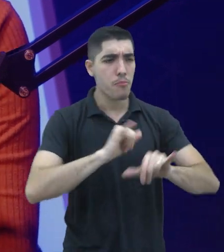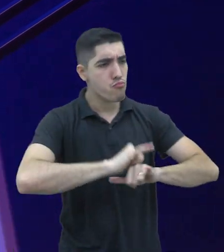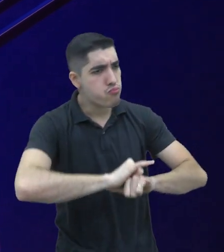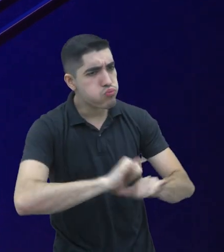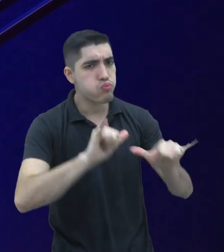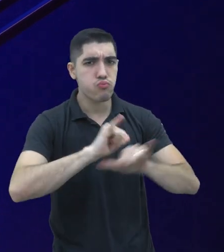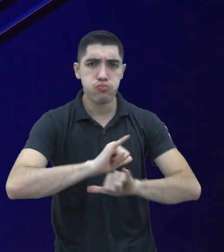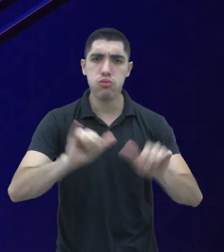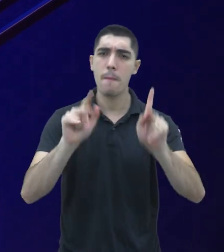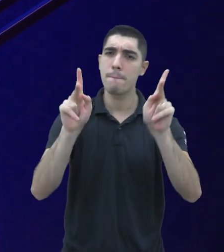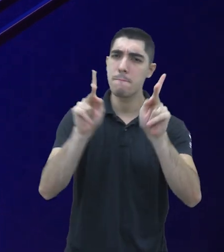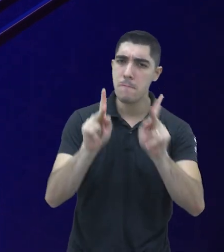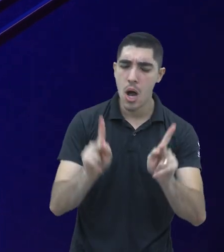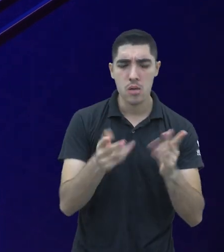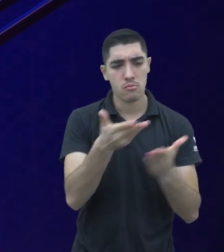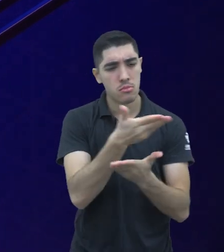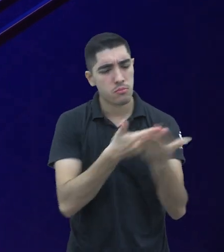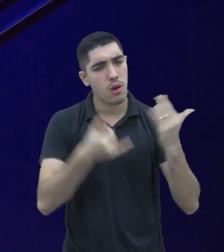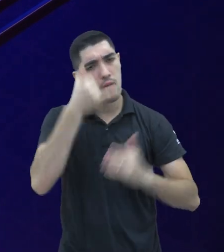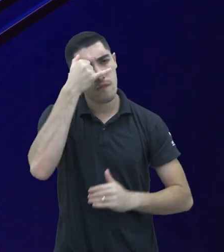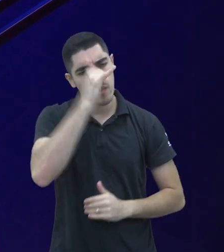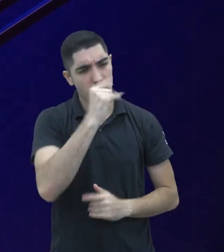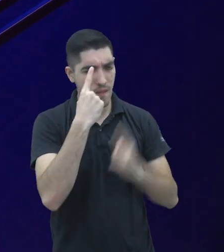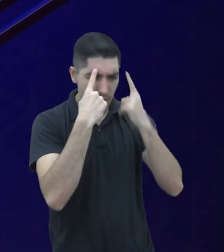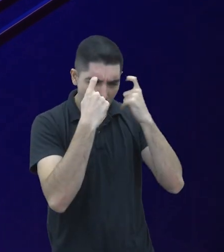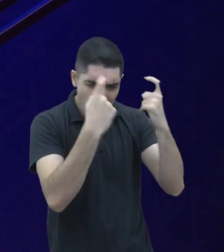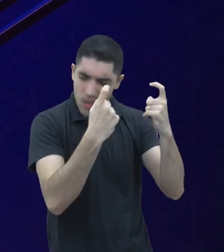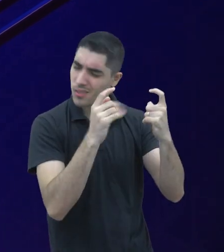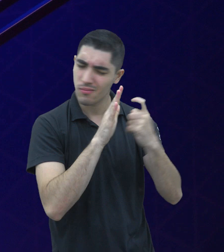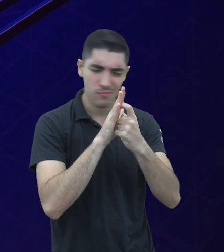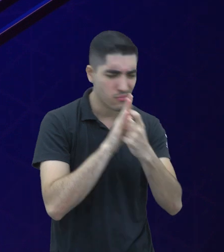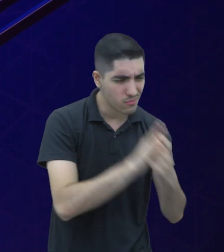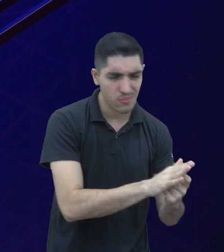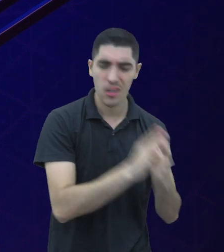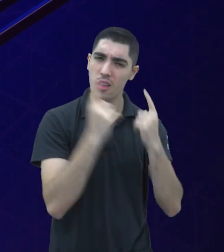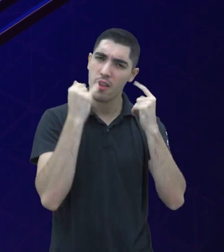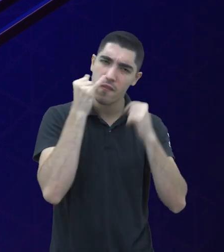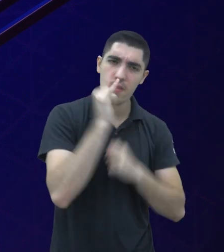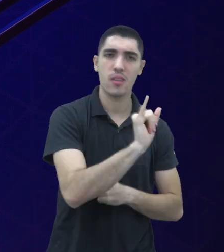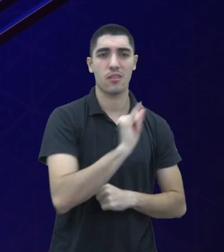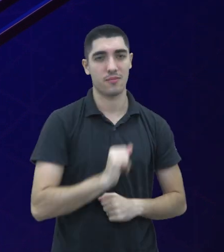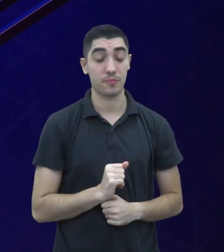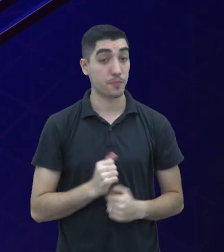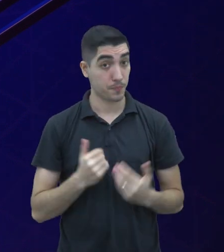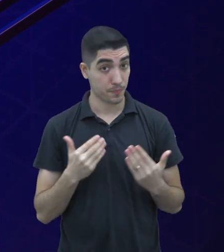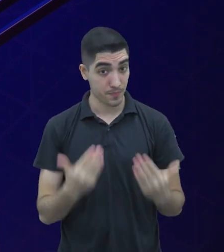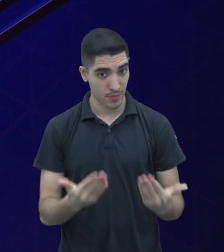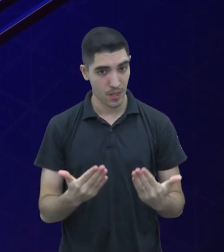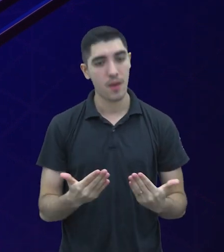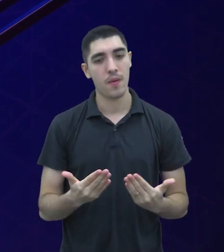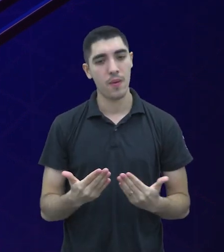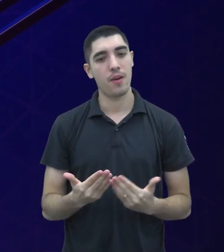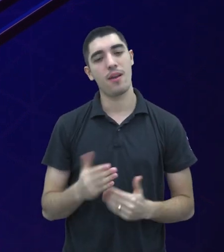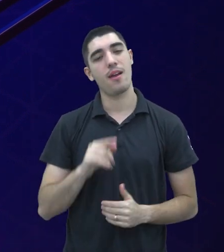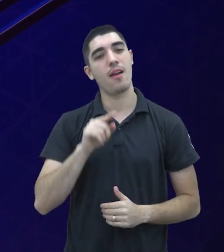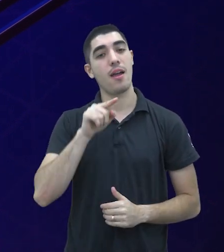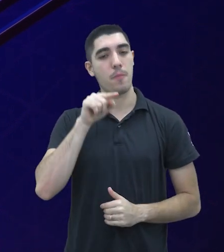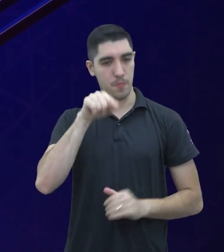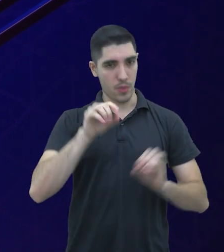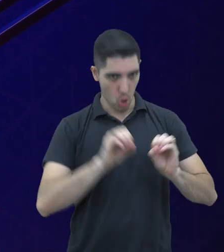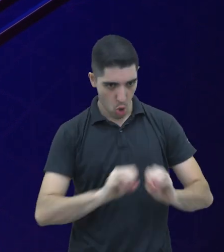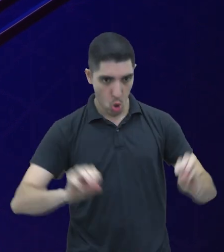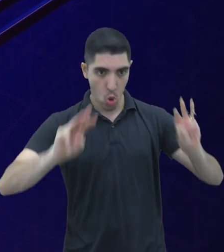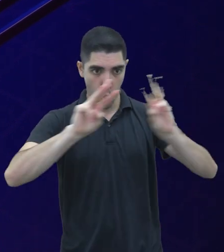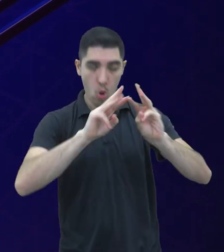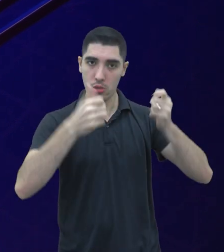e trouxe muito esse discurso da não violência. Então, a gente vai ter aqui, né, que as